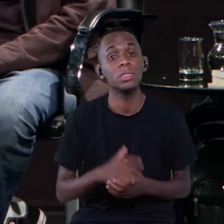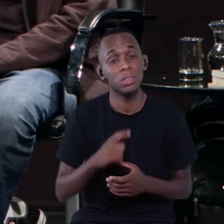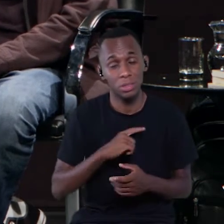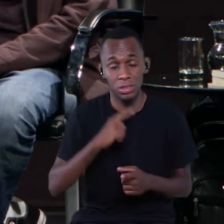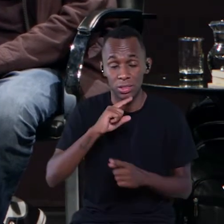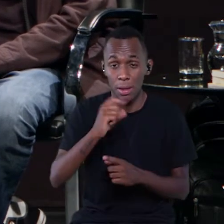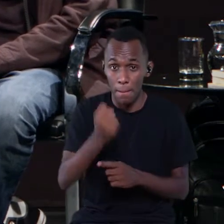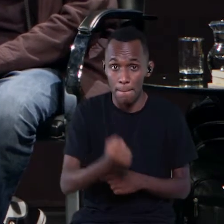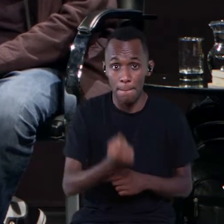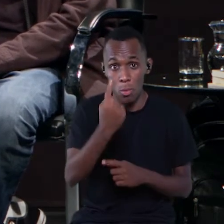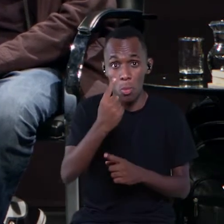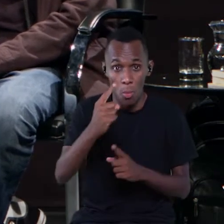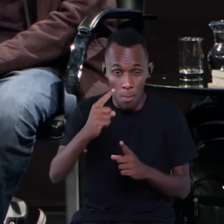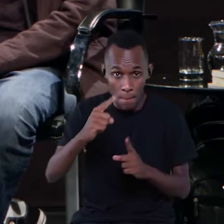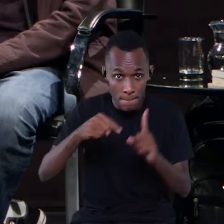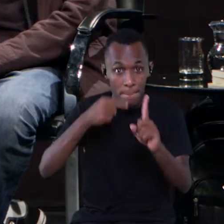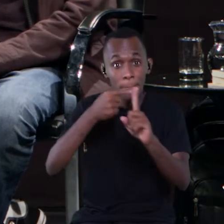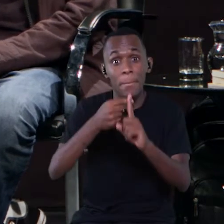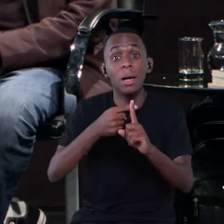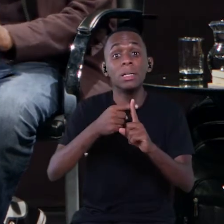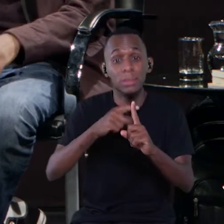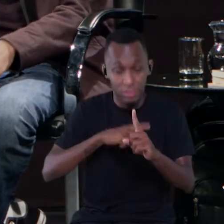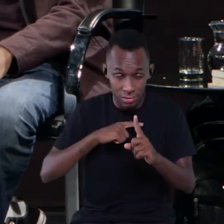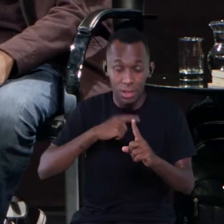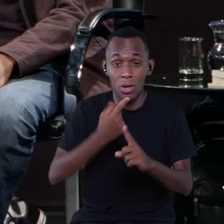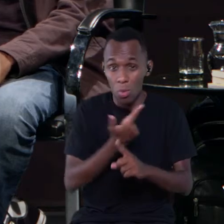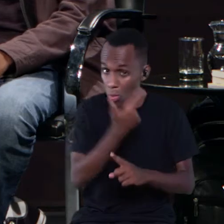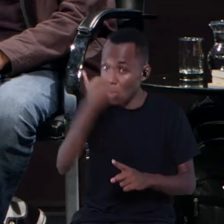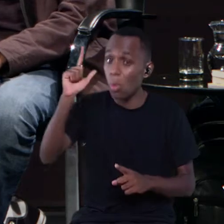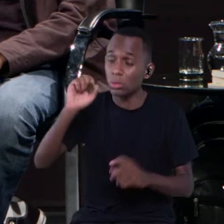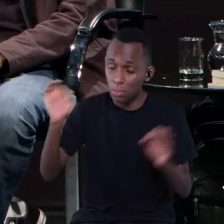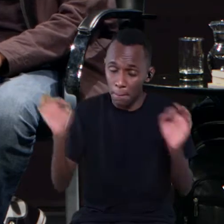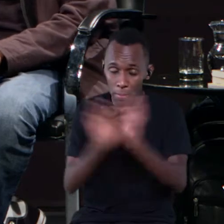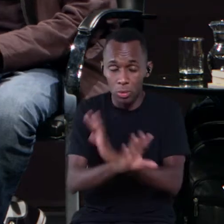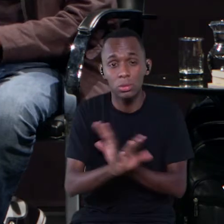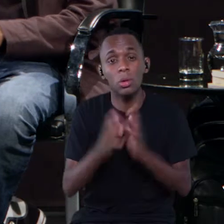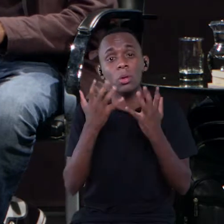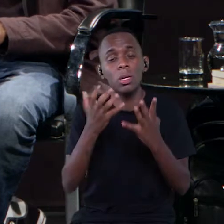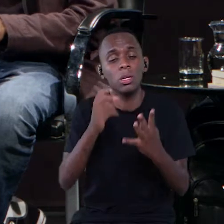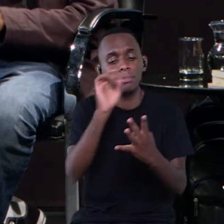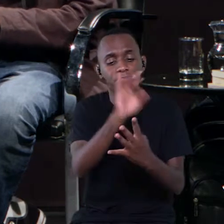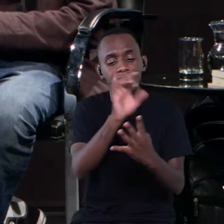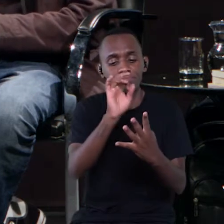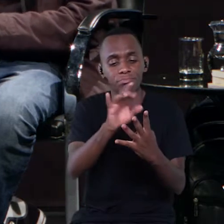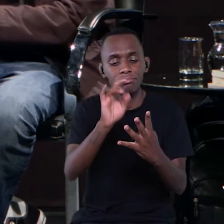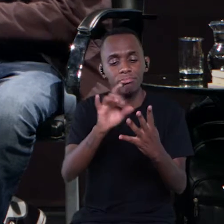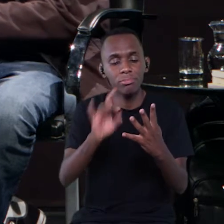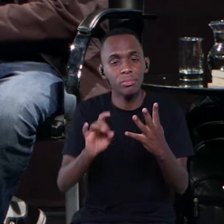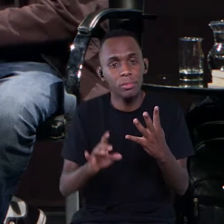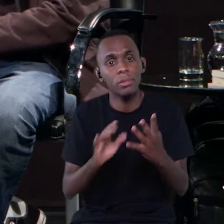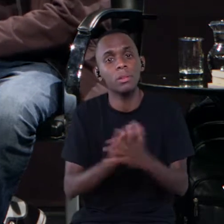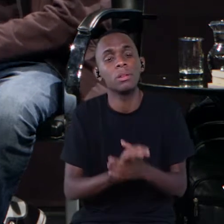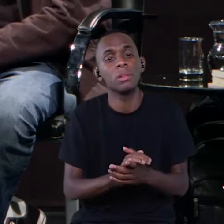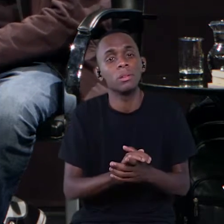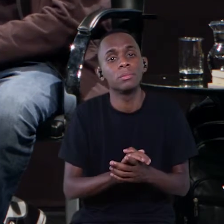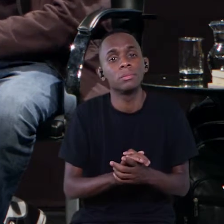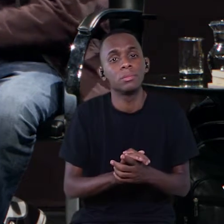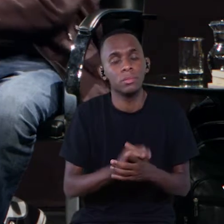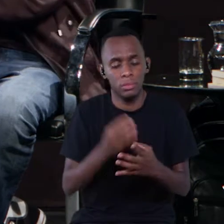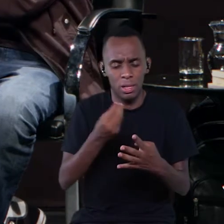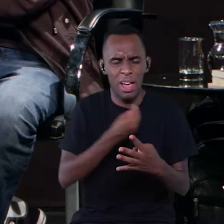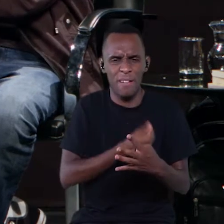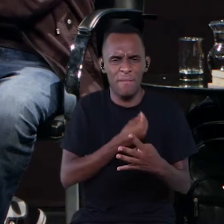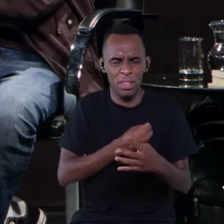Tinha que ter mais um, né? Não ficou pronto, tem mais um de poemas. Então, eu queria que você falasse um pouquinho da Vida Não Funciona